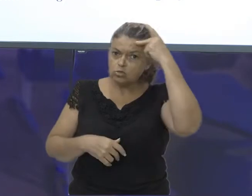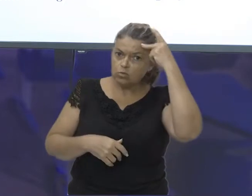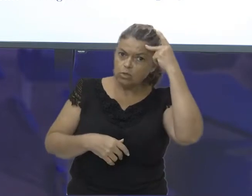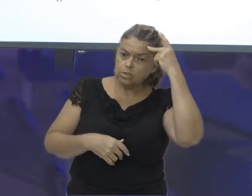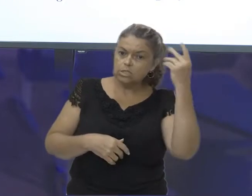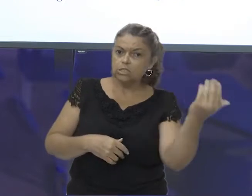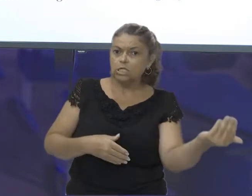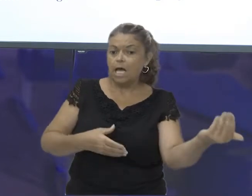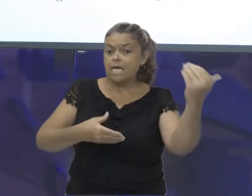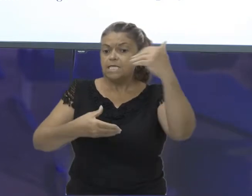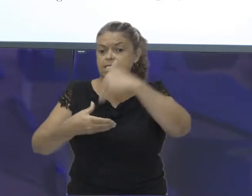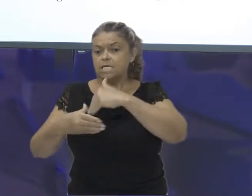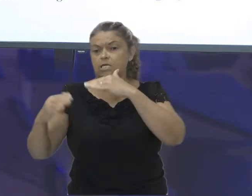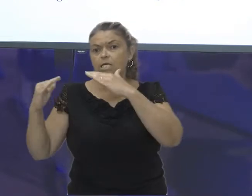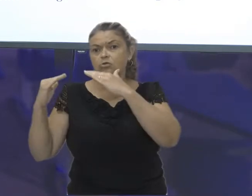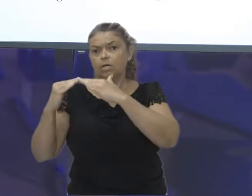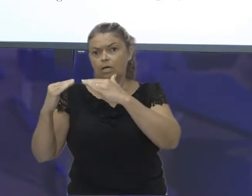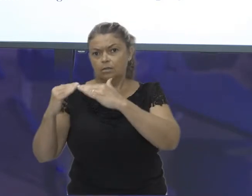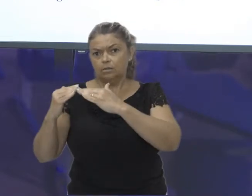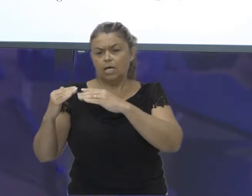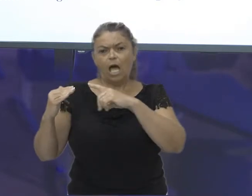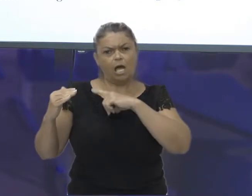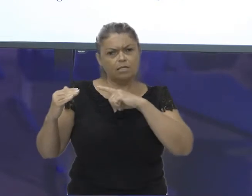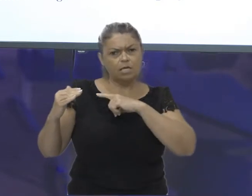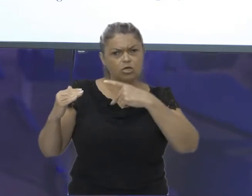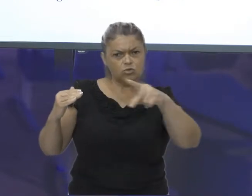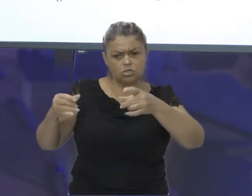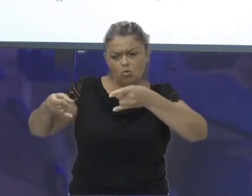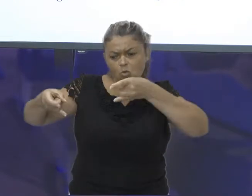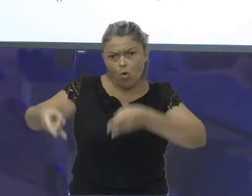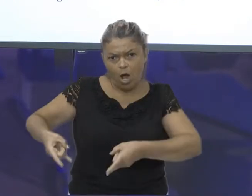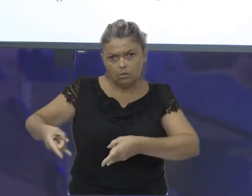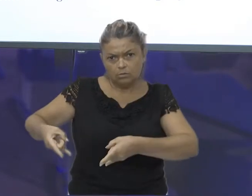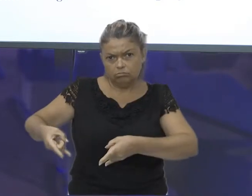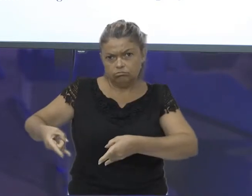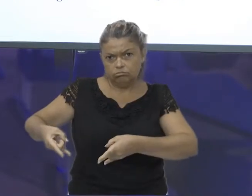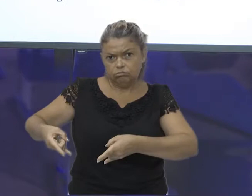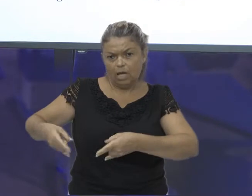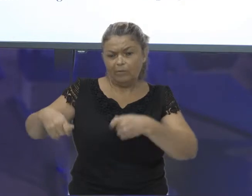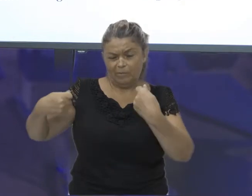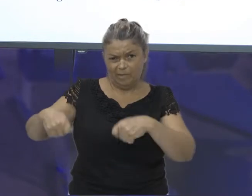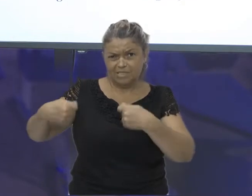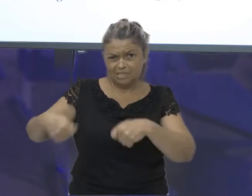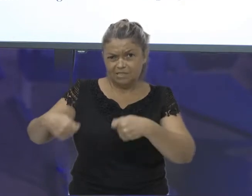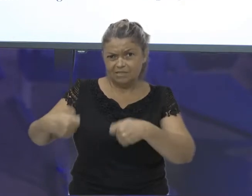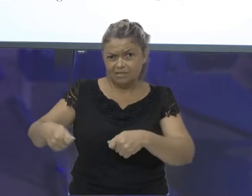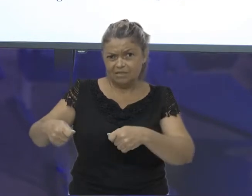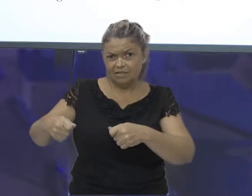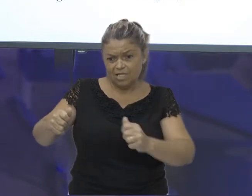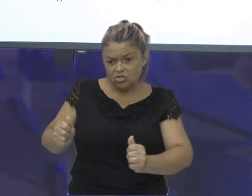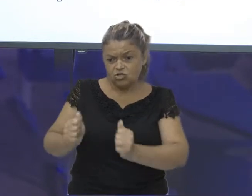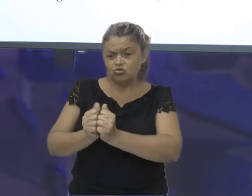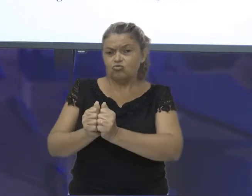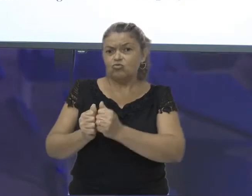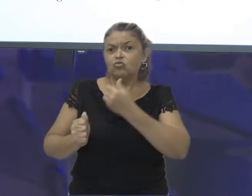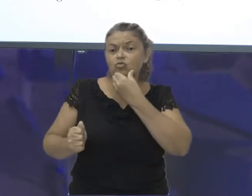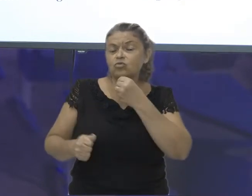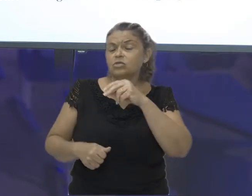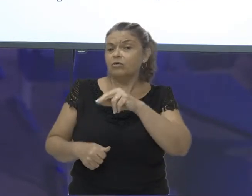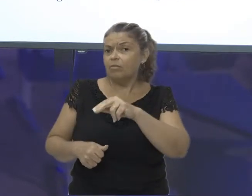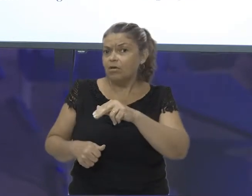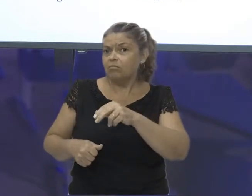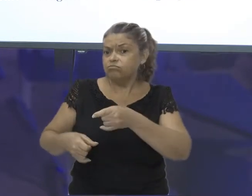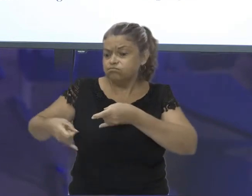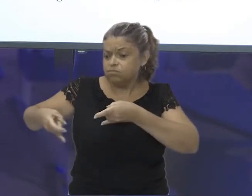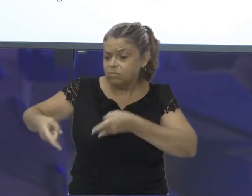perfeito. Se você tem um quarto e tem que dividir com o seu irmão, qual o relacionamento de diálogo que você tem com ele